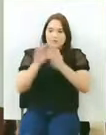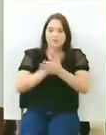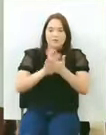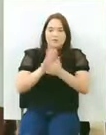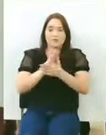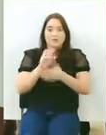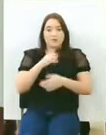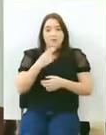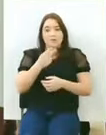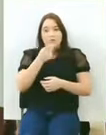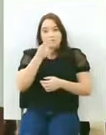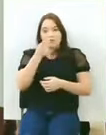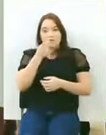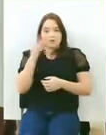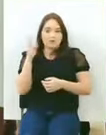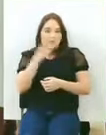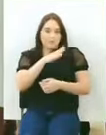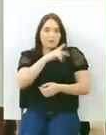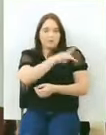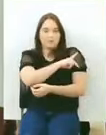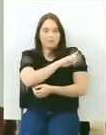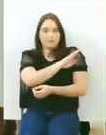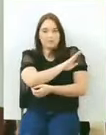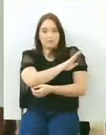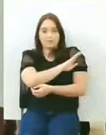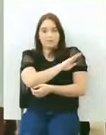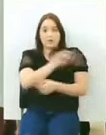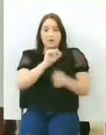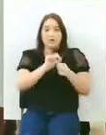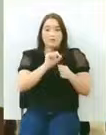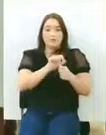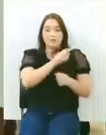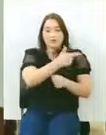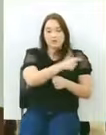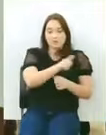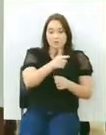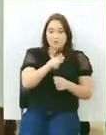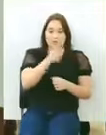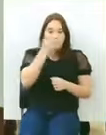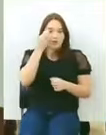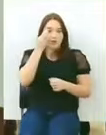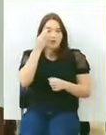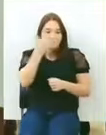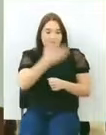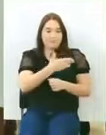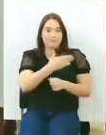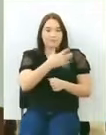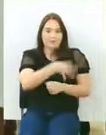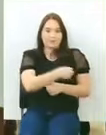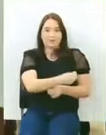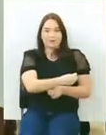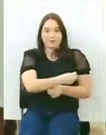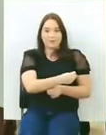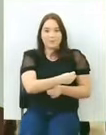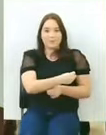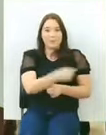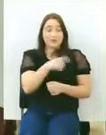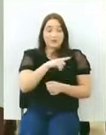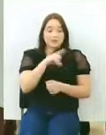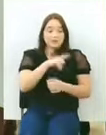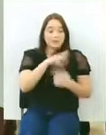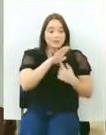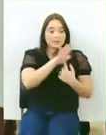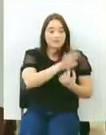fala mal dos presbíteros da igreja. Especialmente quando você faz isso na frente dos seus filhos. Você